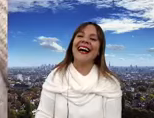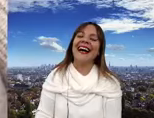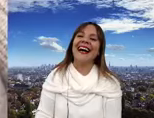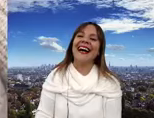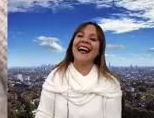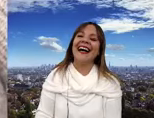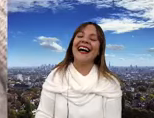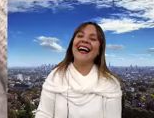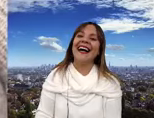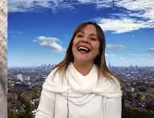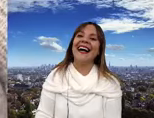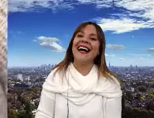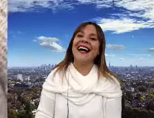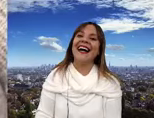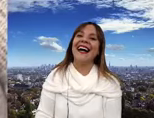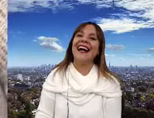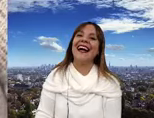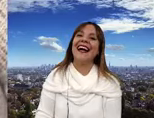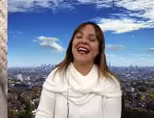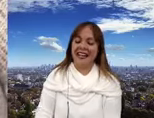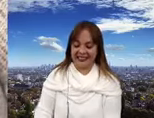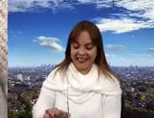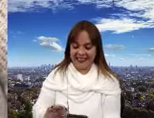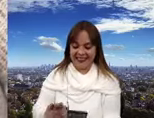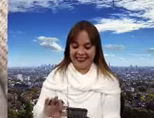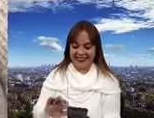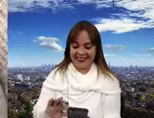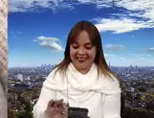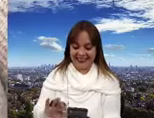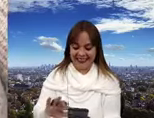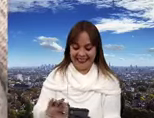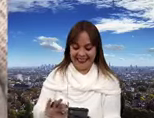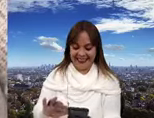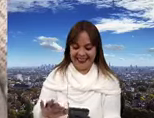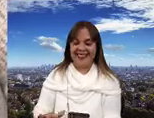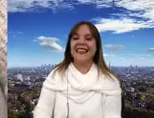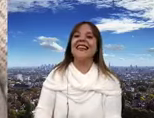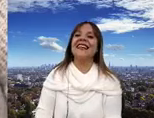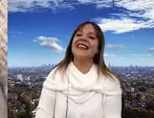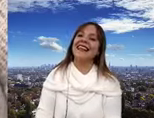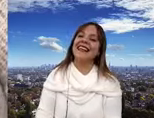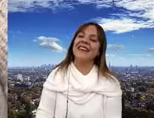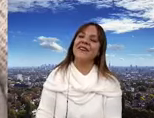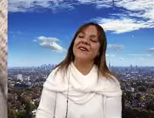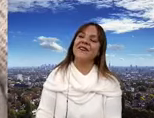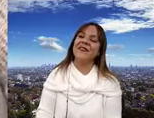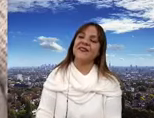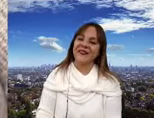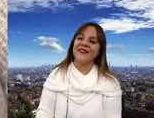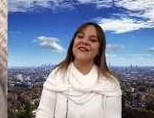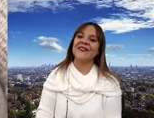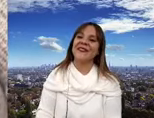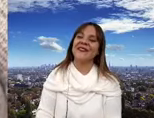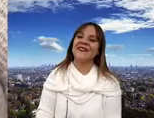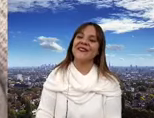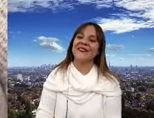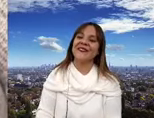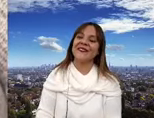Amor, tenho tentado colocar em palavras todo o meu amor, orgulho e admiração por você, mas percebo